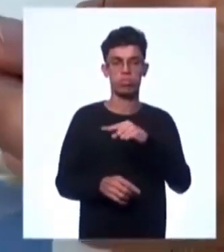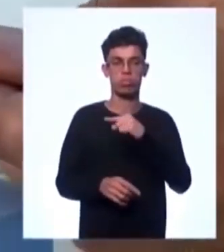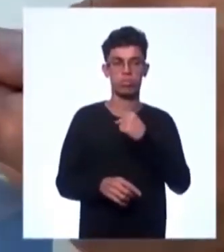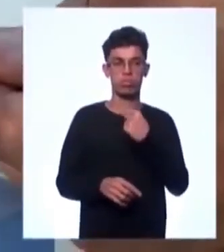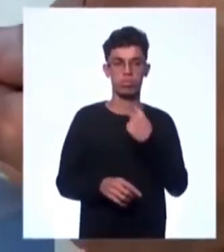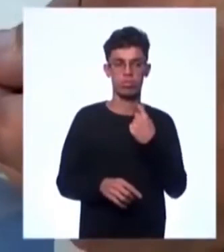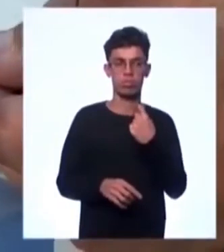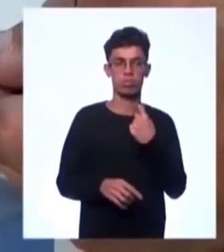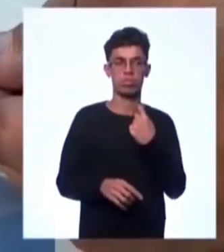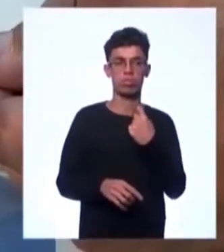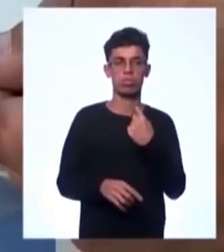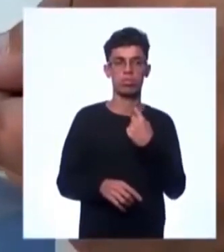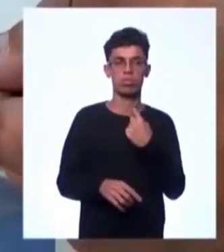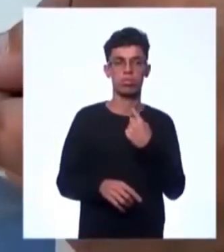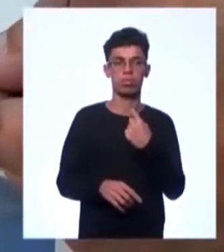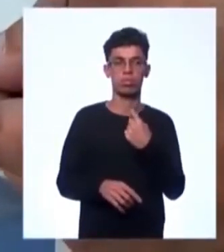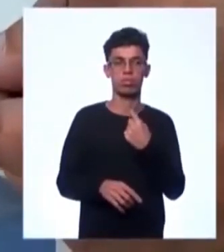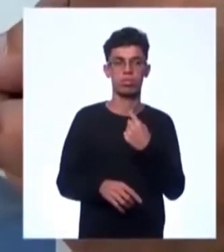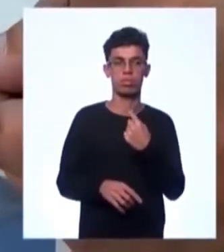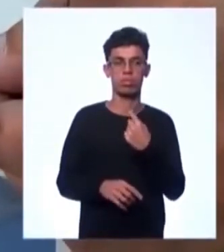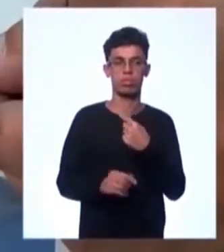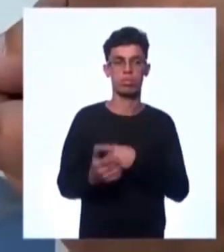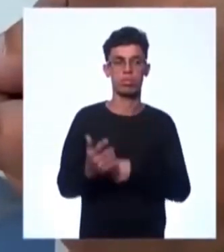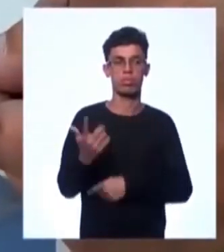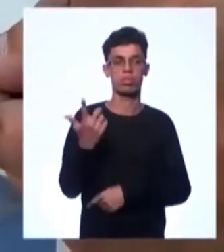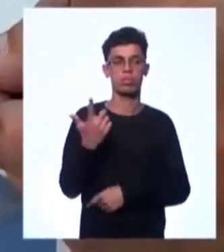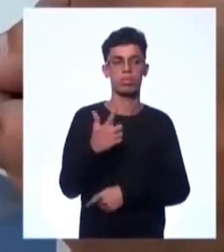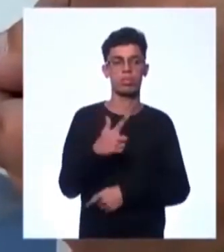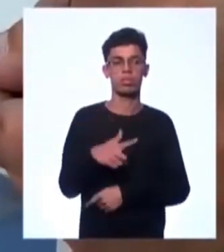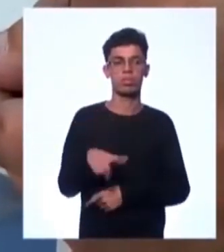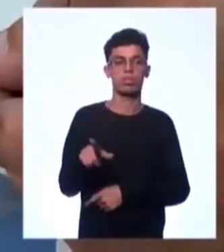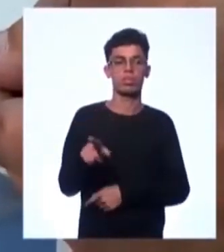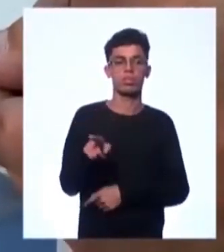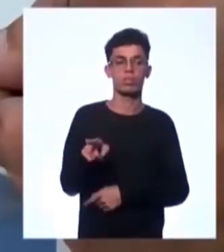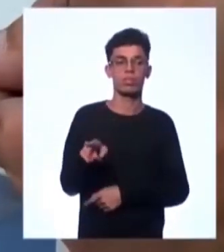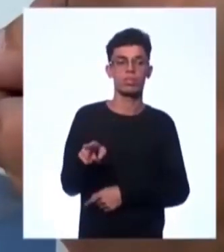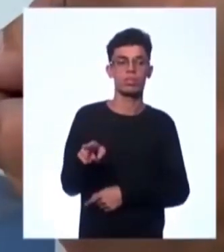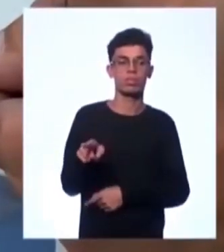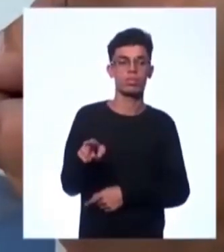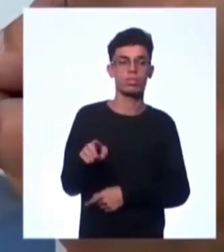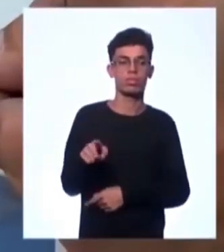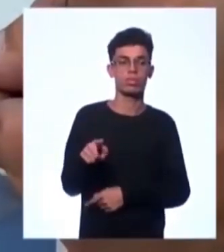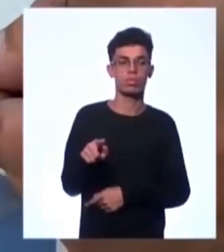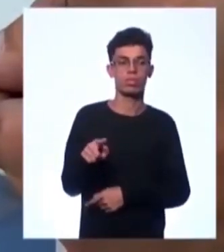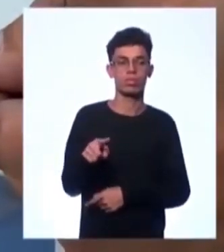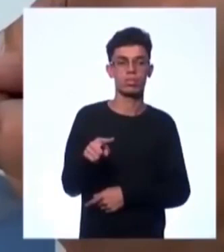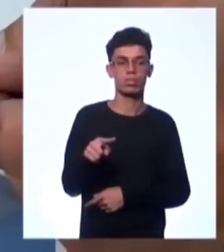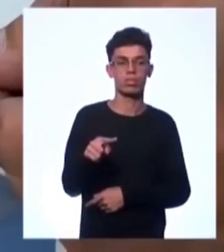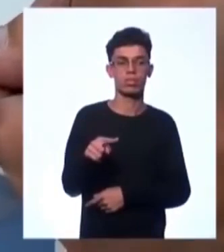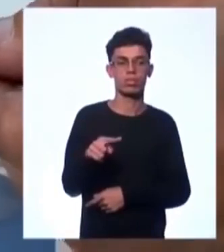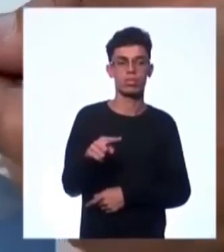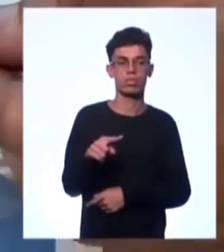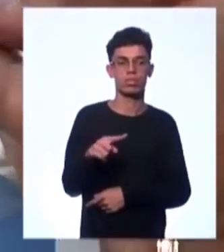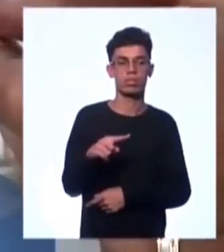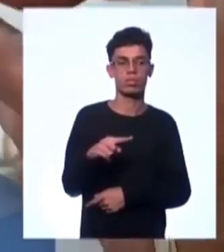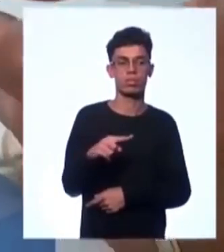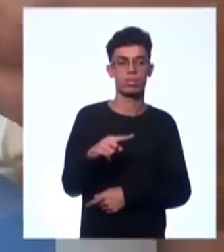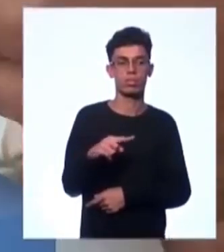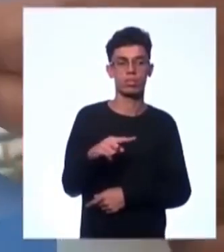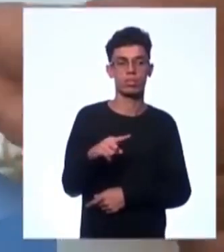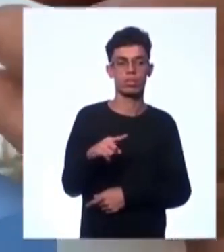terrestre. Aí eu aplico de novo, a corrente elétrica atravessa o fio e observe que a agulha vai para o outro